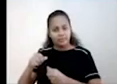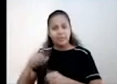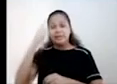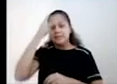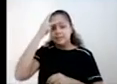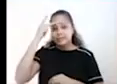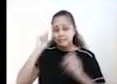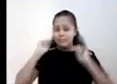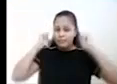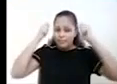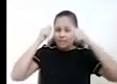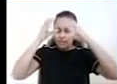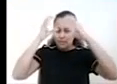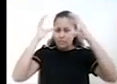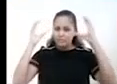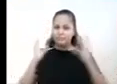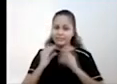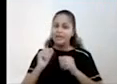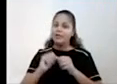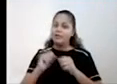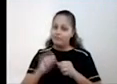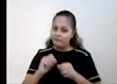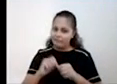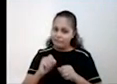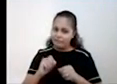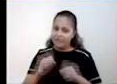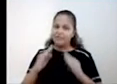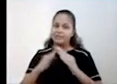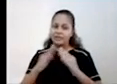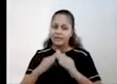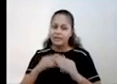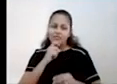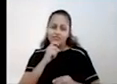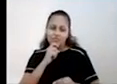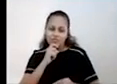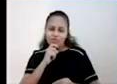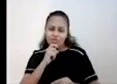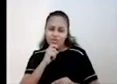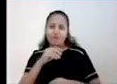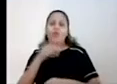casa de gelo, Shigeru Ban faz casa de papelão.